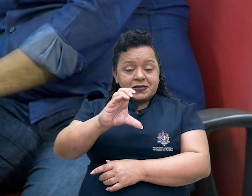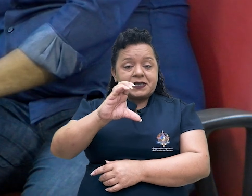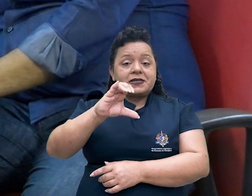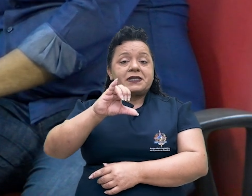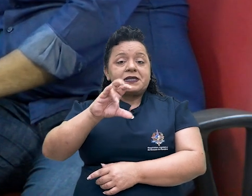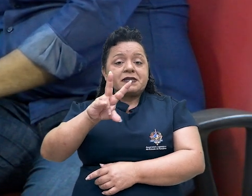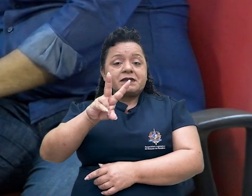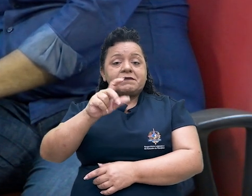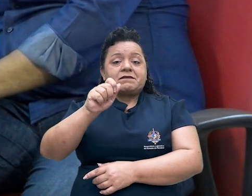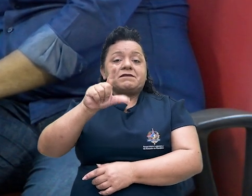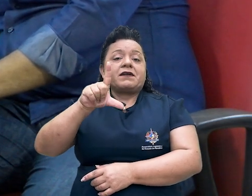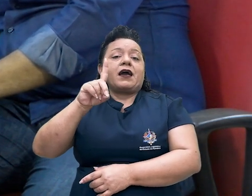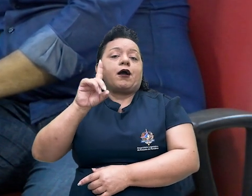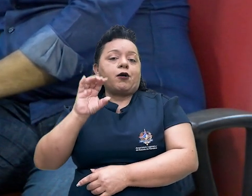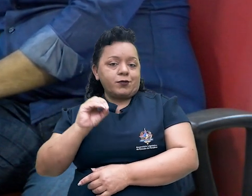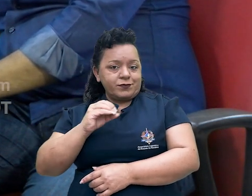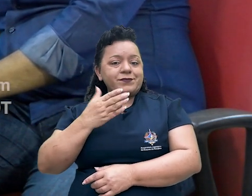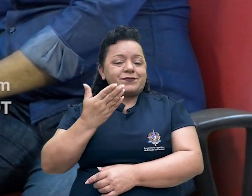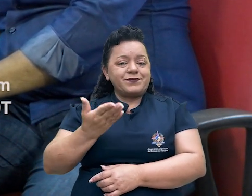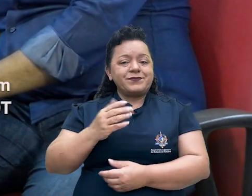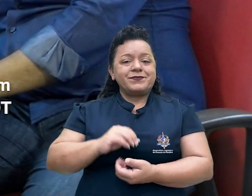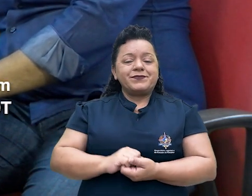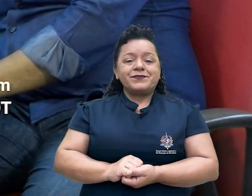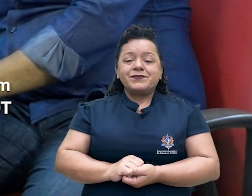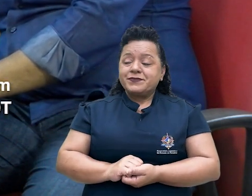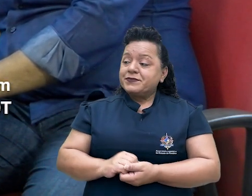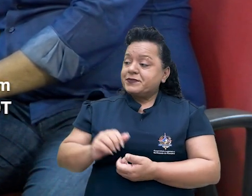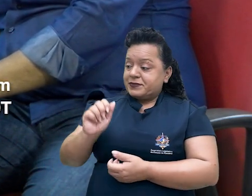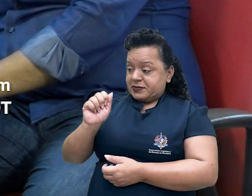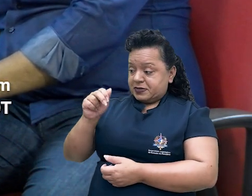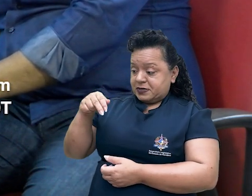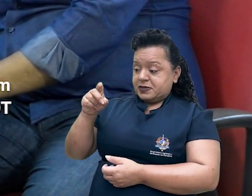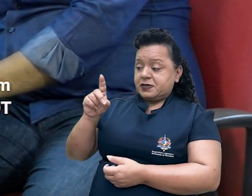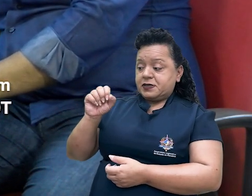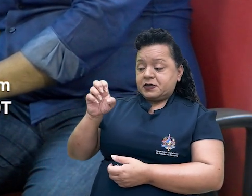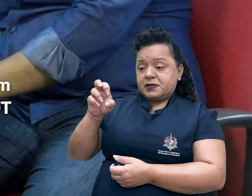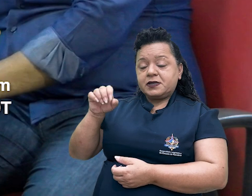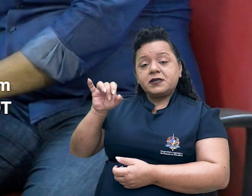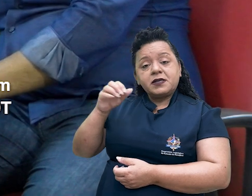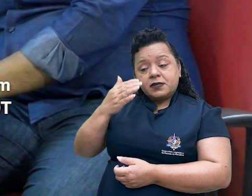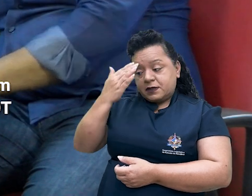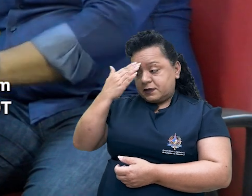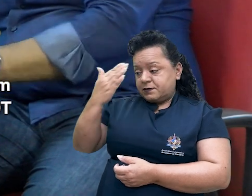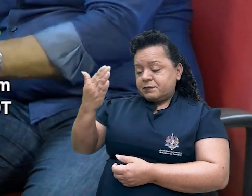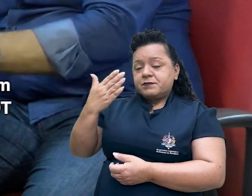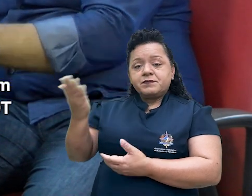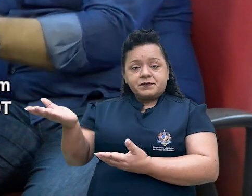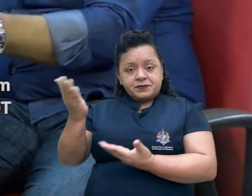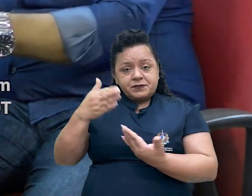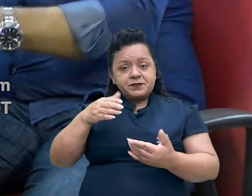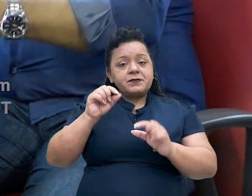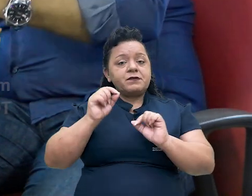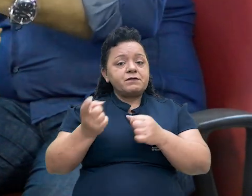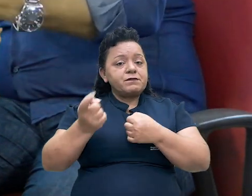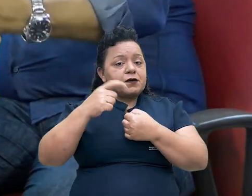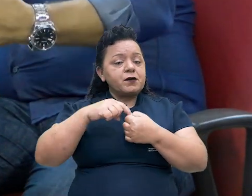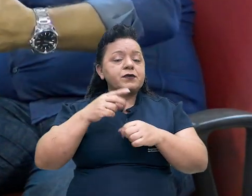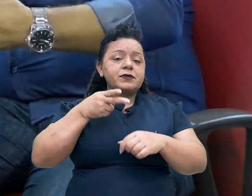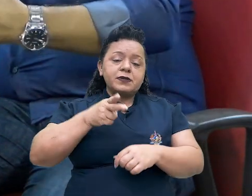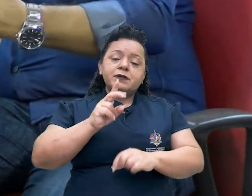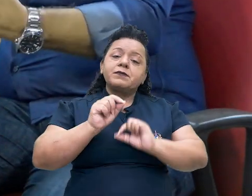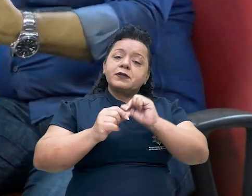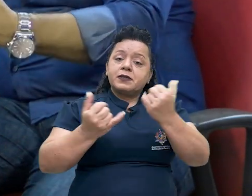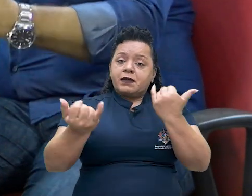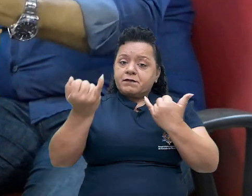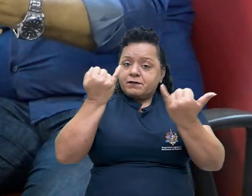Né obrigado pela presença aqui and quero te agradecer e e pedir você que volte mais vezes na medida que